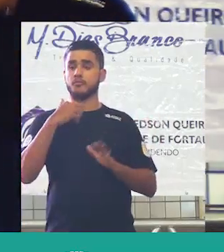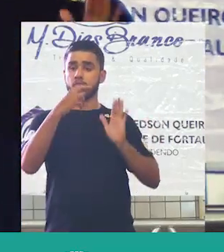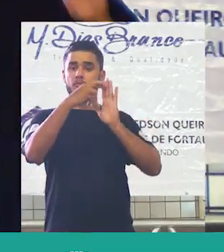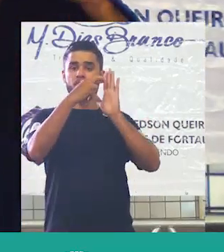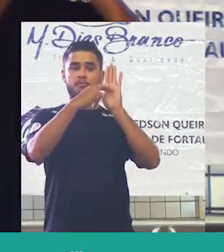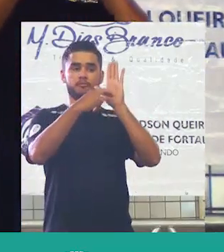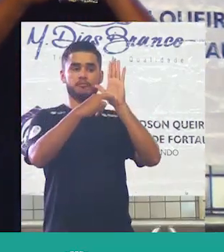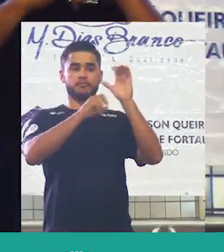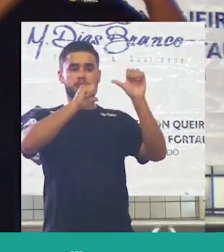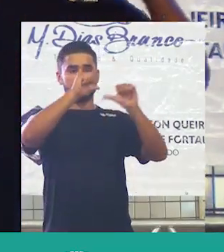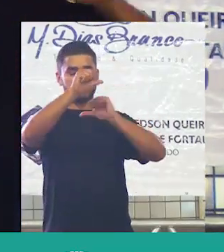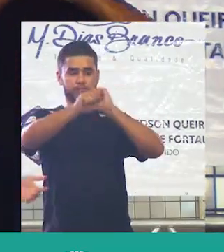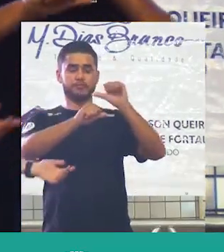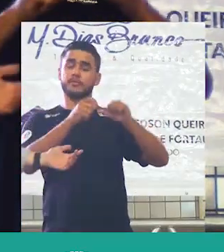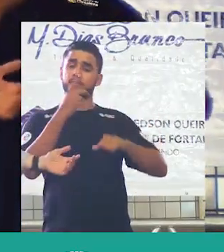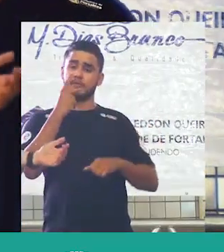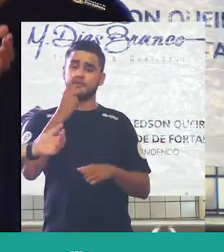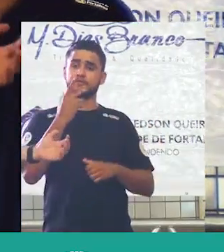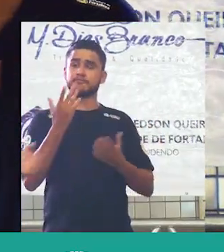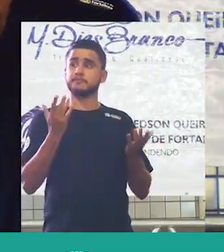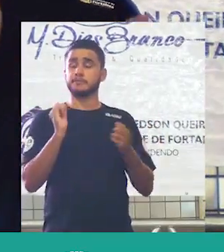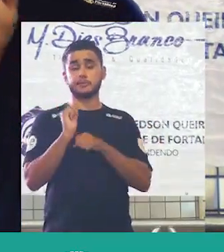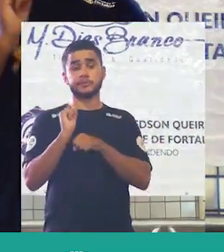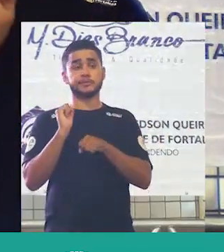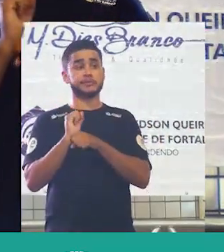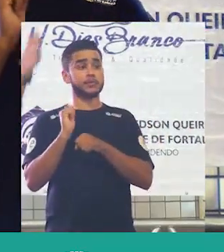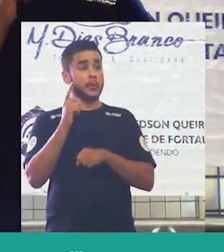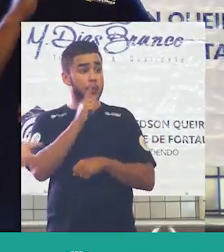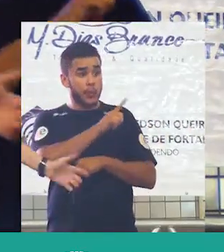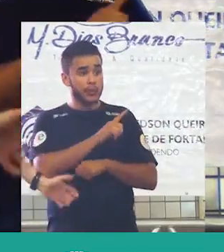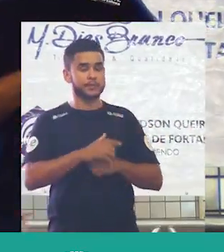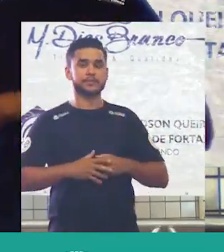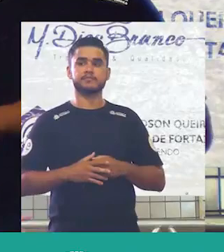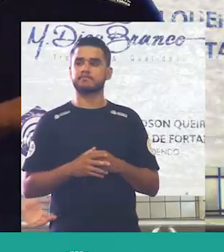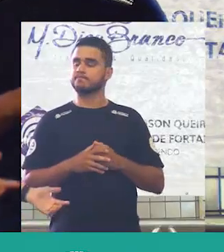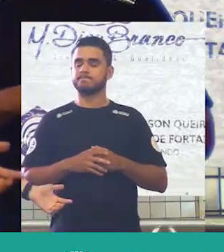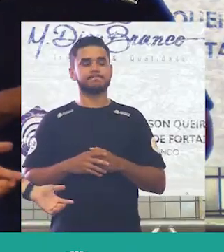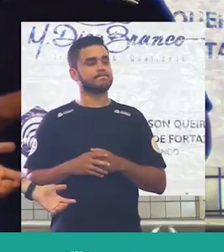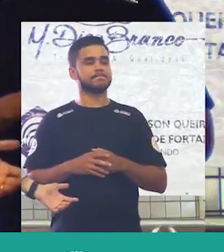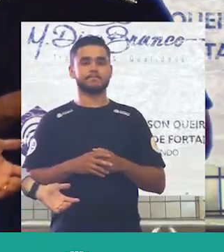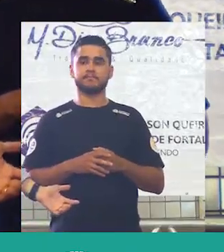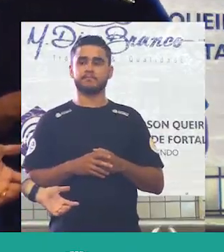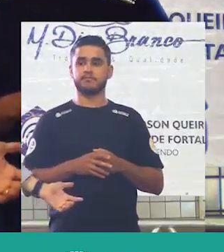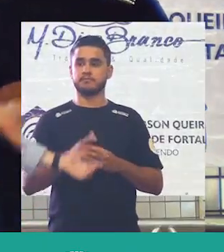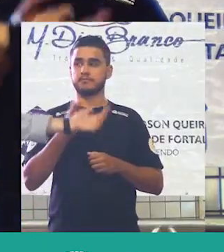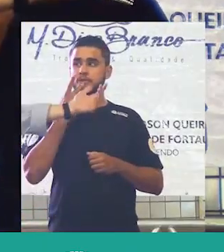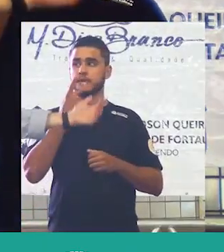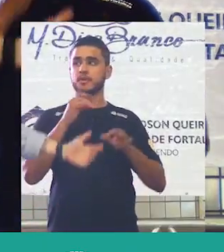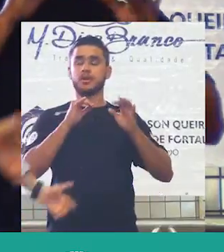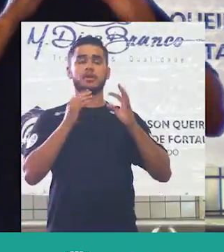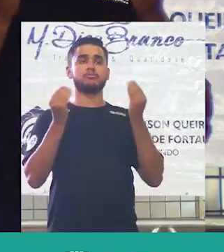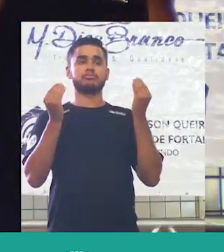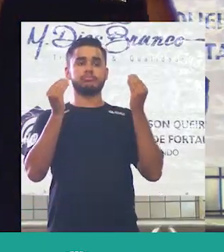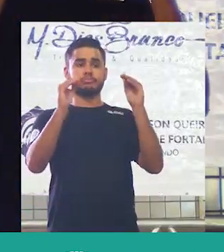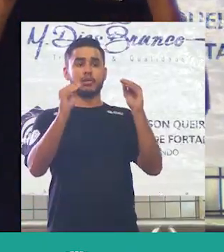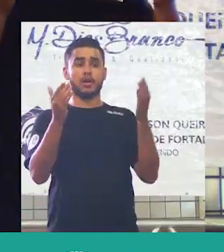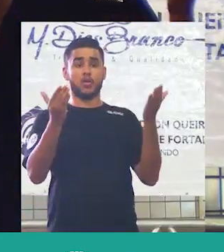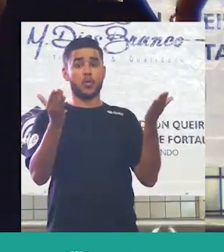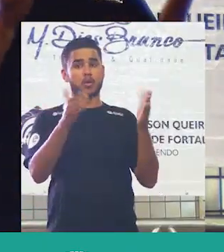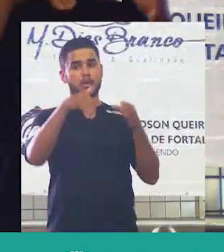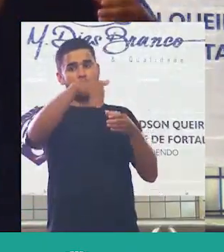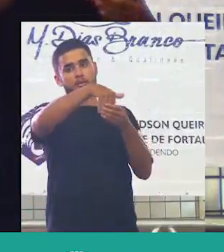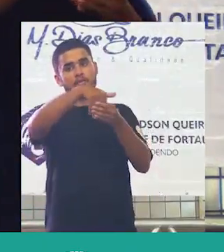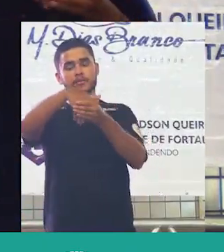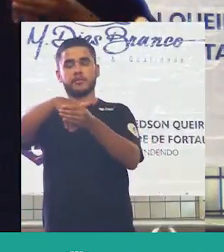reforma, né? Que por enquanto não saiu toda, porque é lógico, ninguém quer se queimar, quer ano de